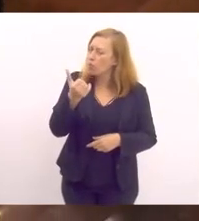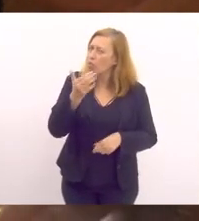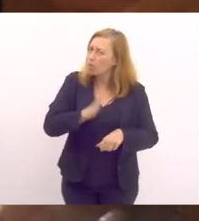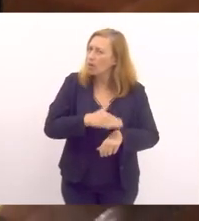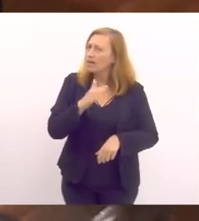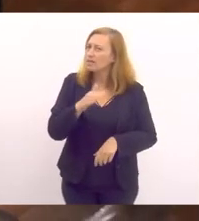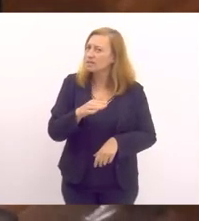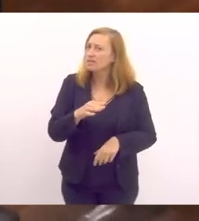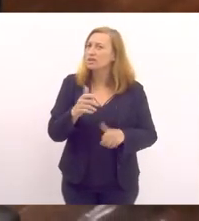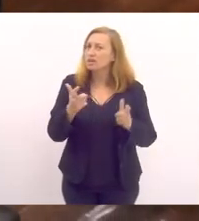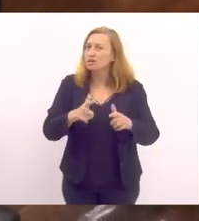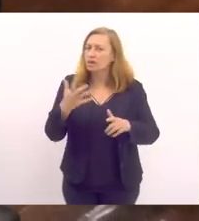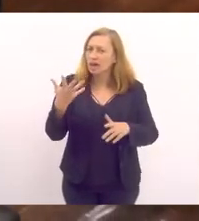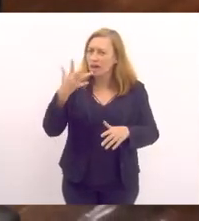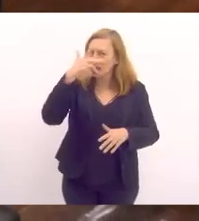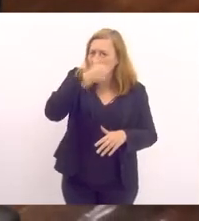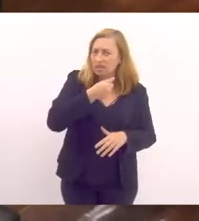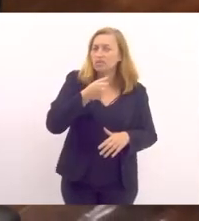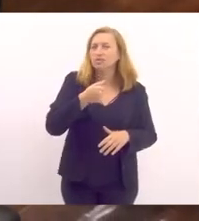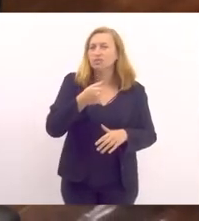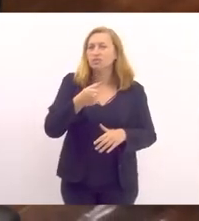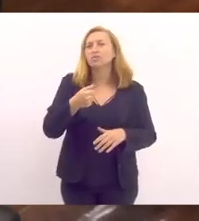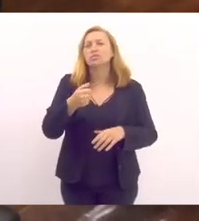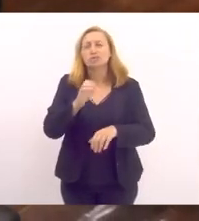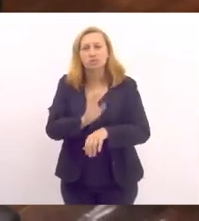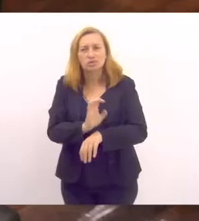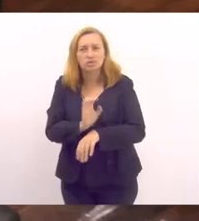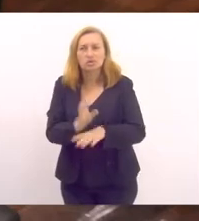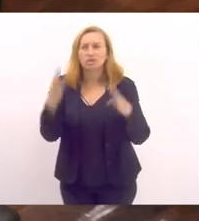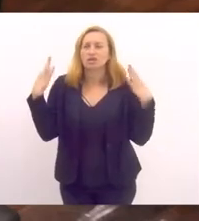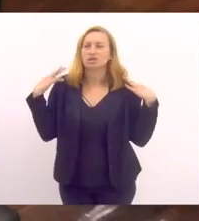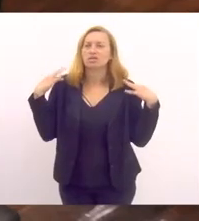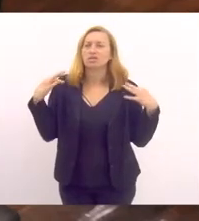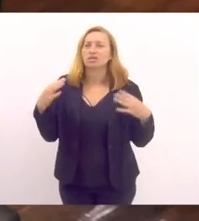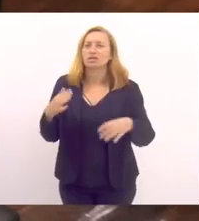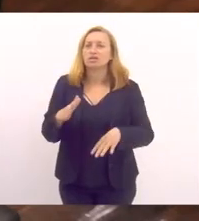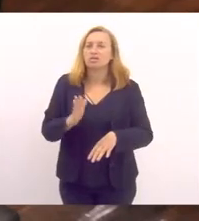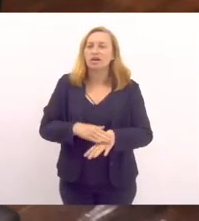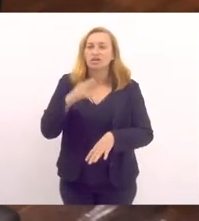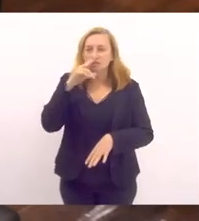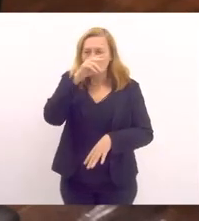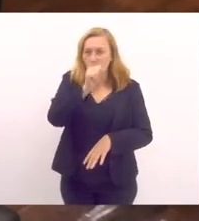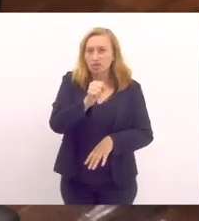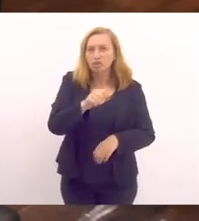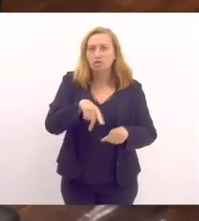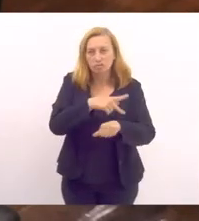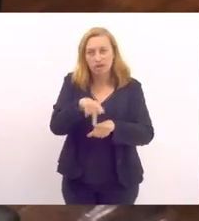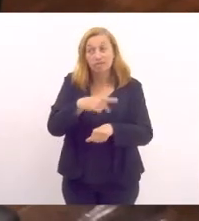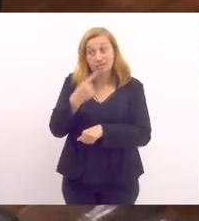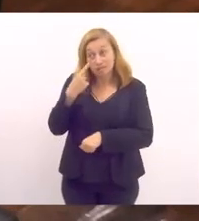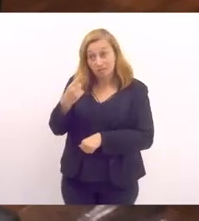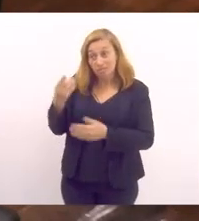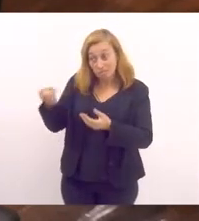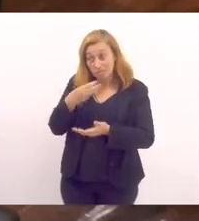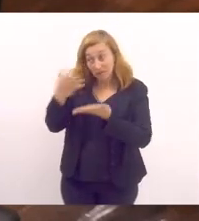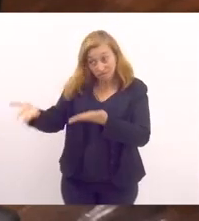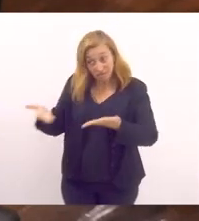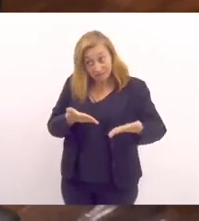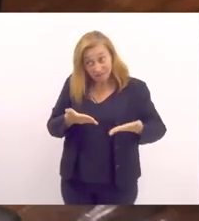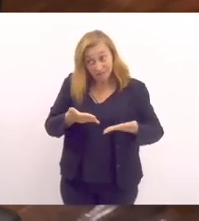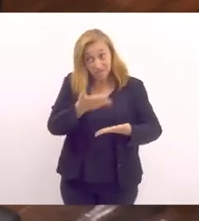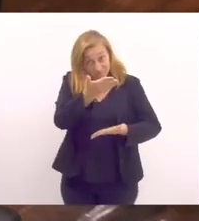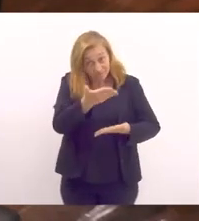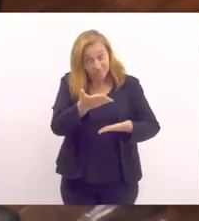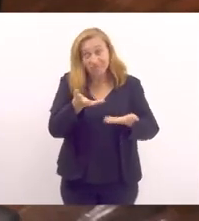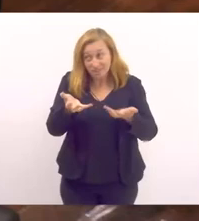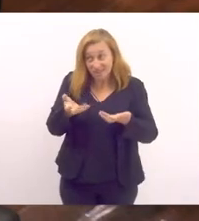mais aquela linda região turística do estado do Rio de Janeiro, uma das mais fortes do país. Tá? Então, seja bem-vinda quando a